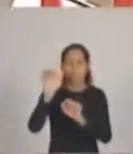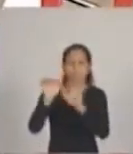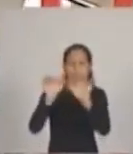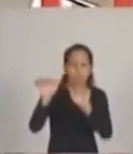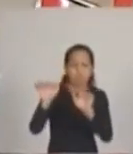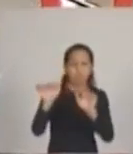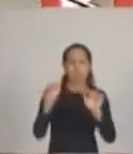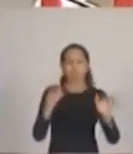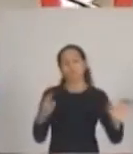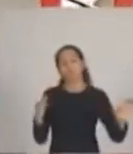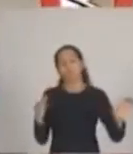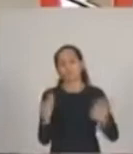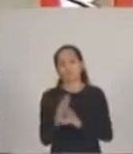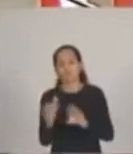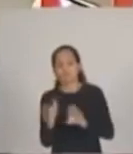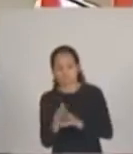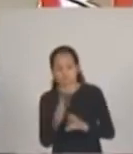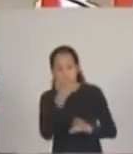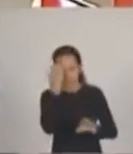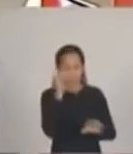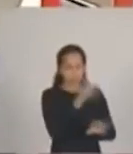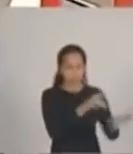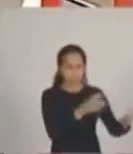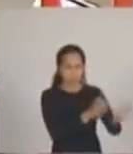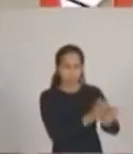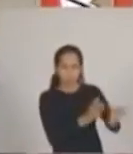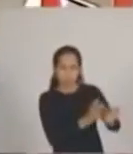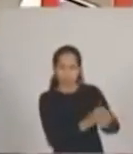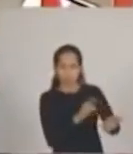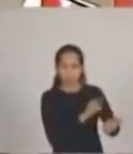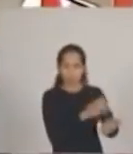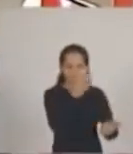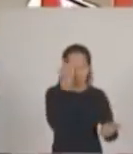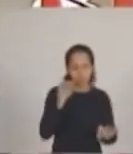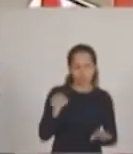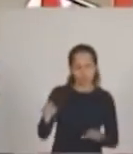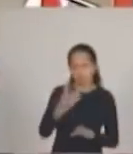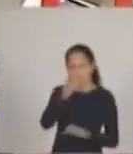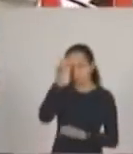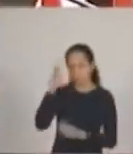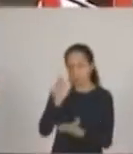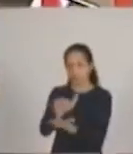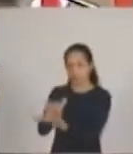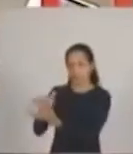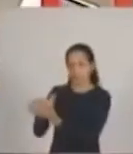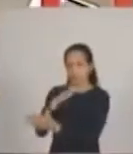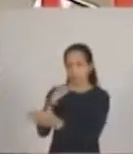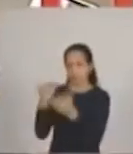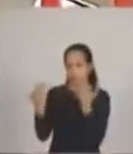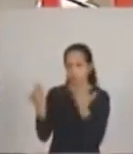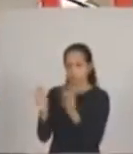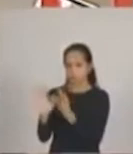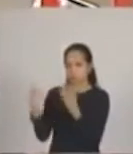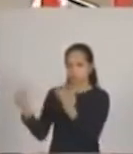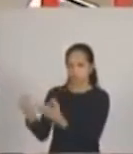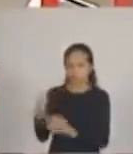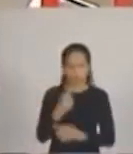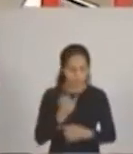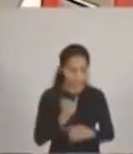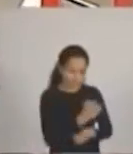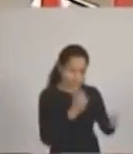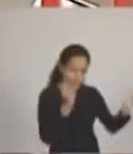para liberar os corpos dos seus familiares. E nós conseguimos, presidente, zerar a fila